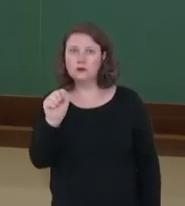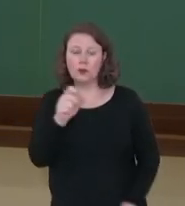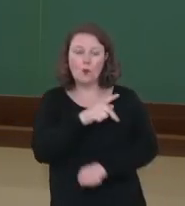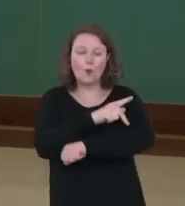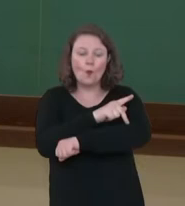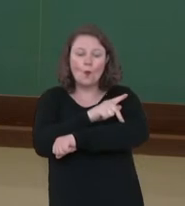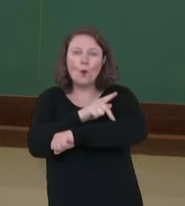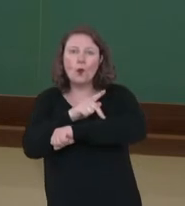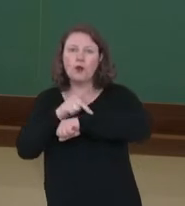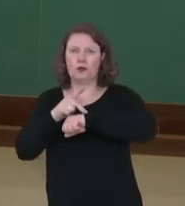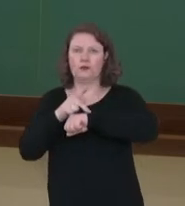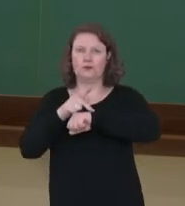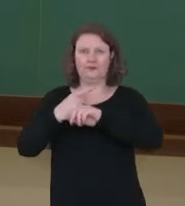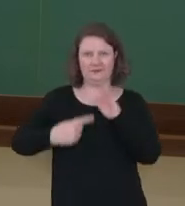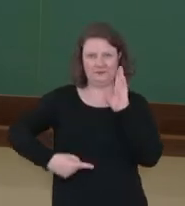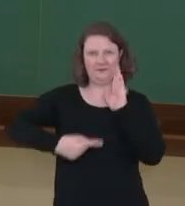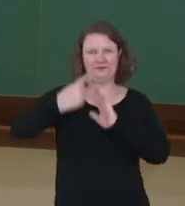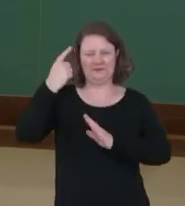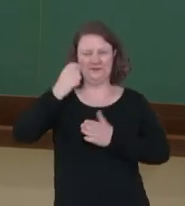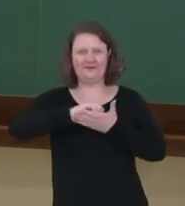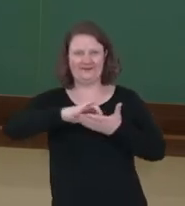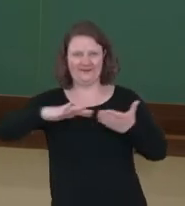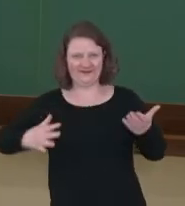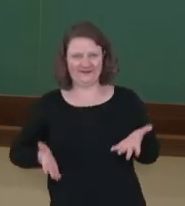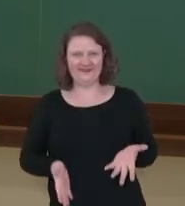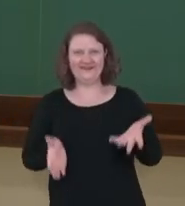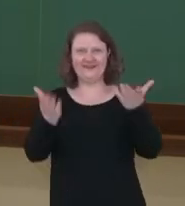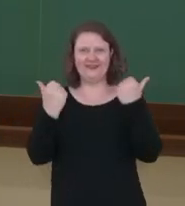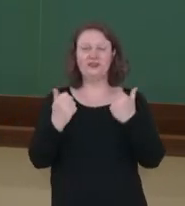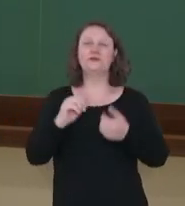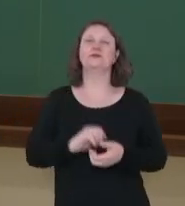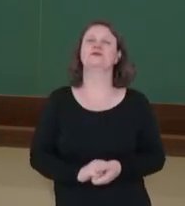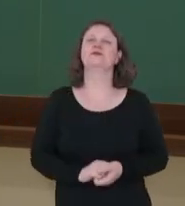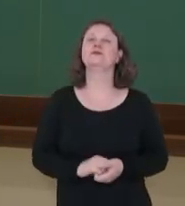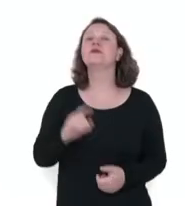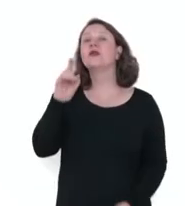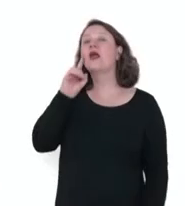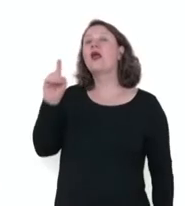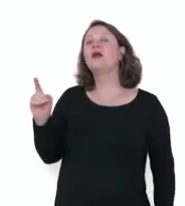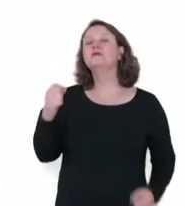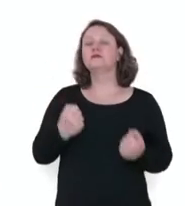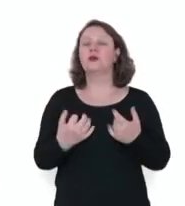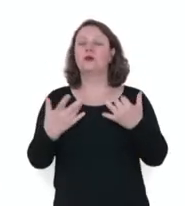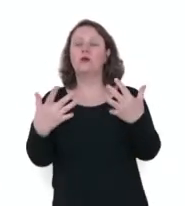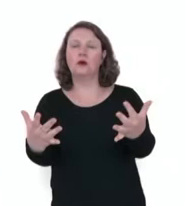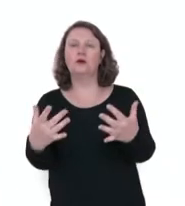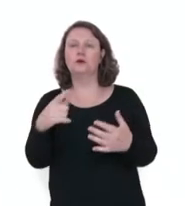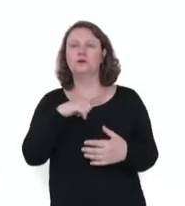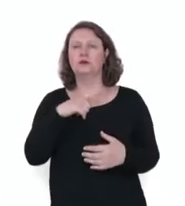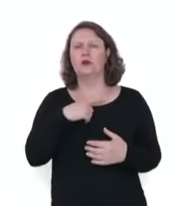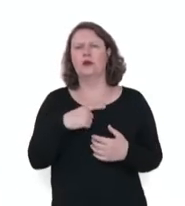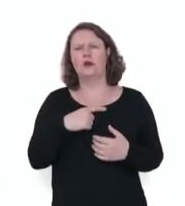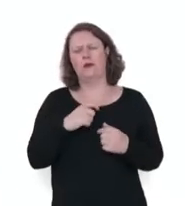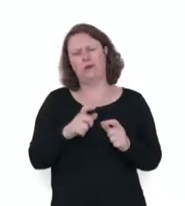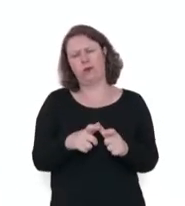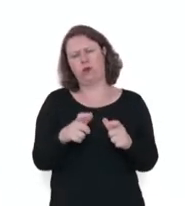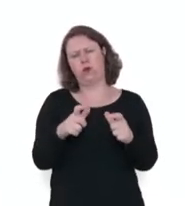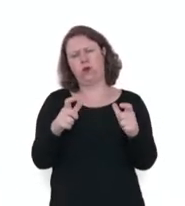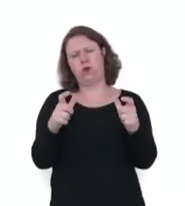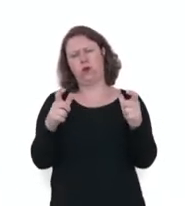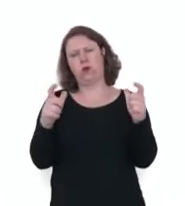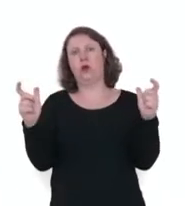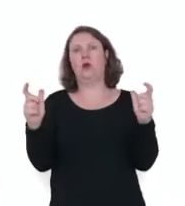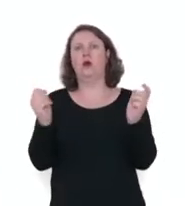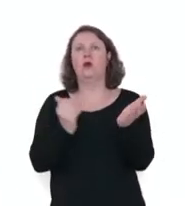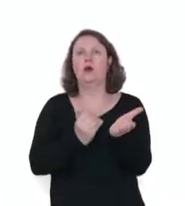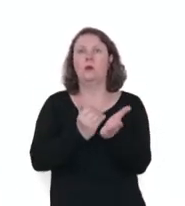para a nossa primeira atividade. As ervilhas, elas geram um grande número de descendentes a